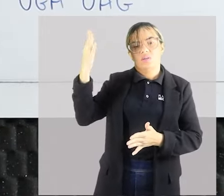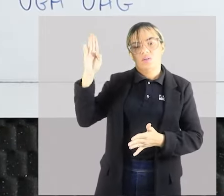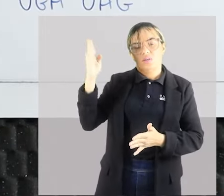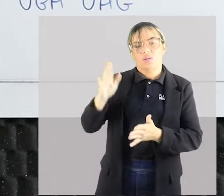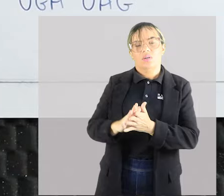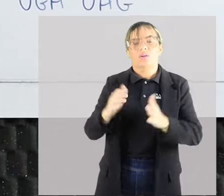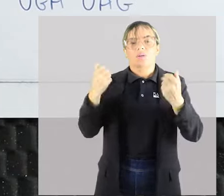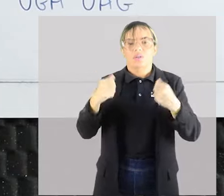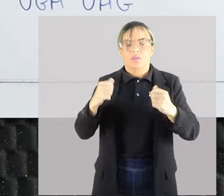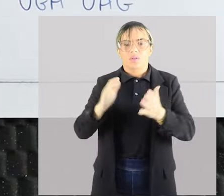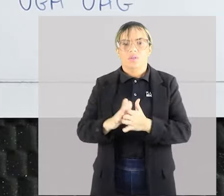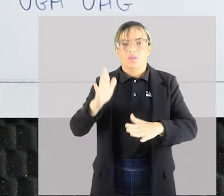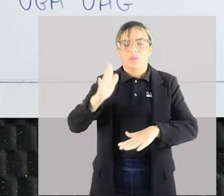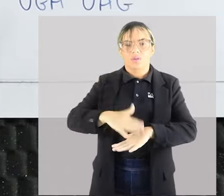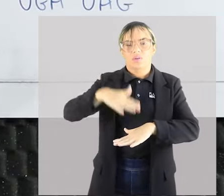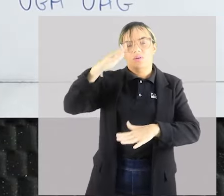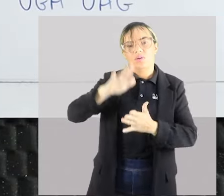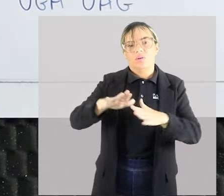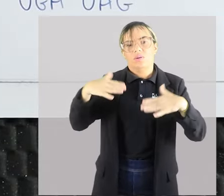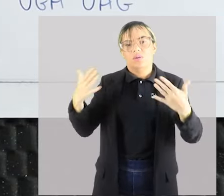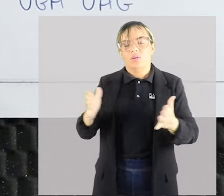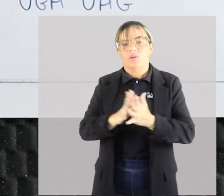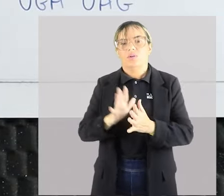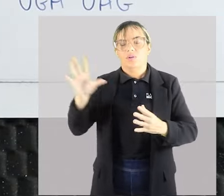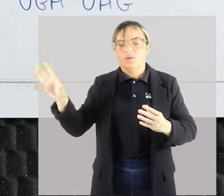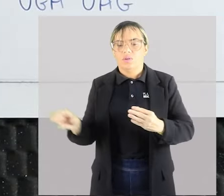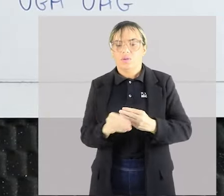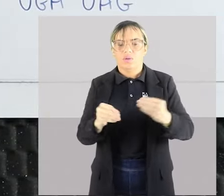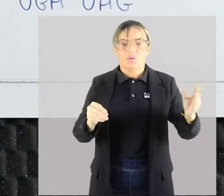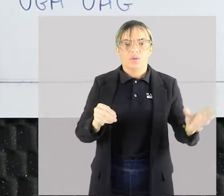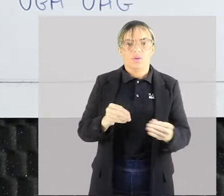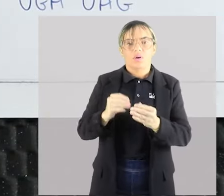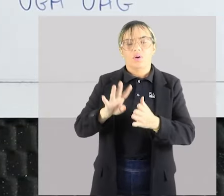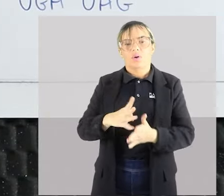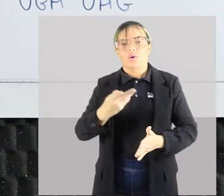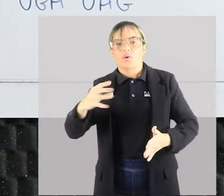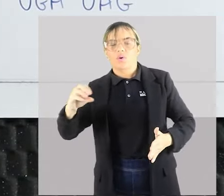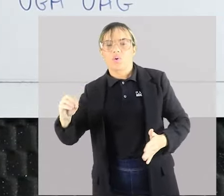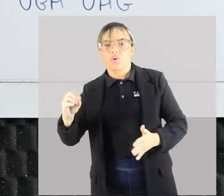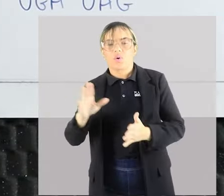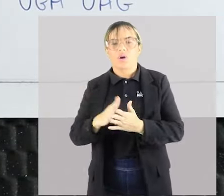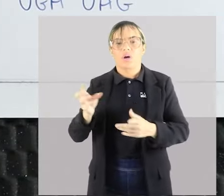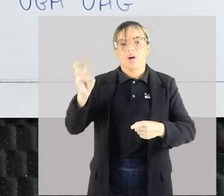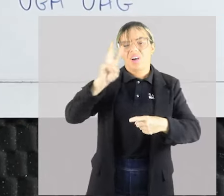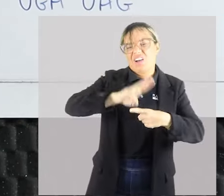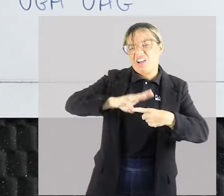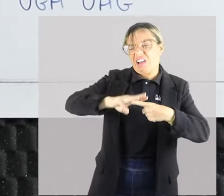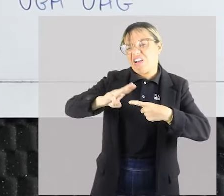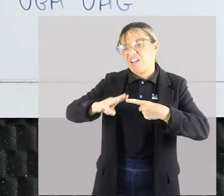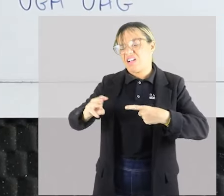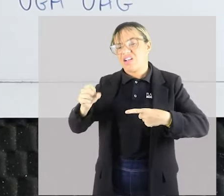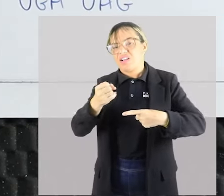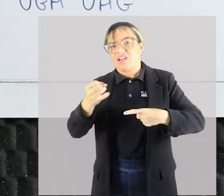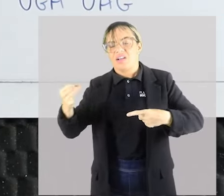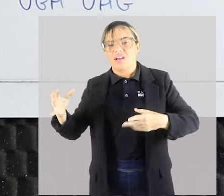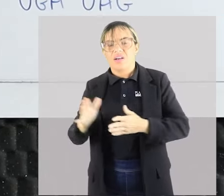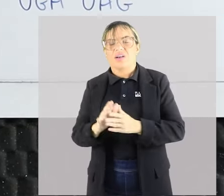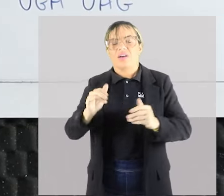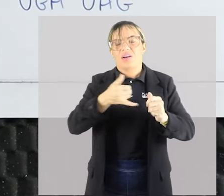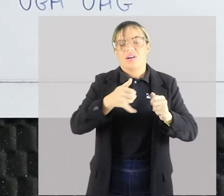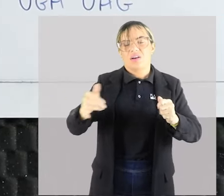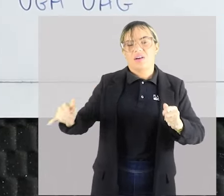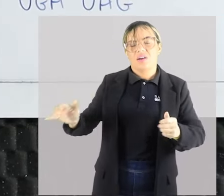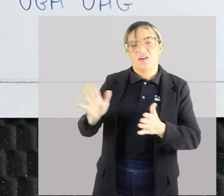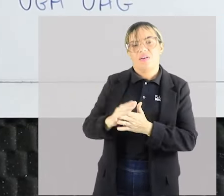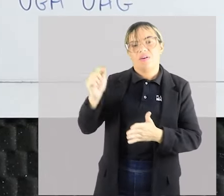precisa de um pouco mais pelo menos aí o agrupamento de umas 40 né trinas uns 40 aminoácidos na verdade para que a